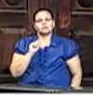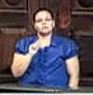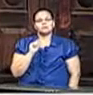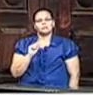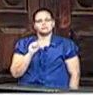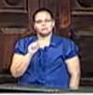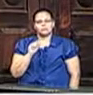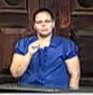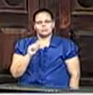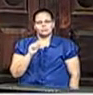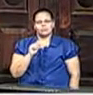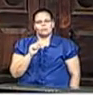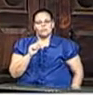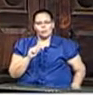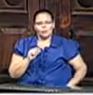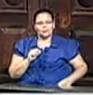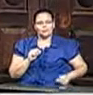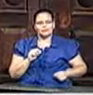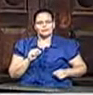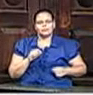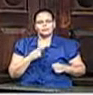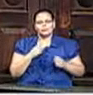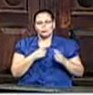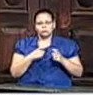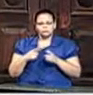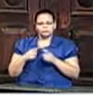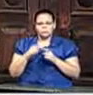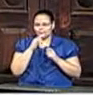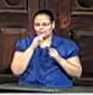que os setores conservadores